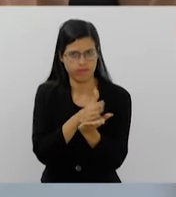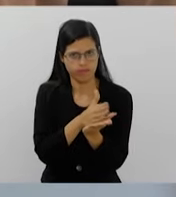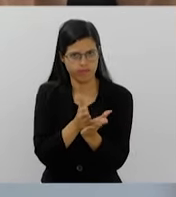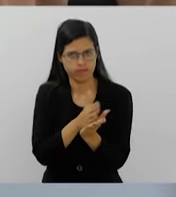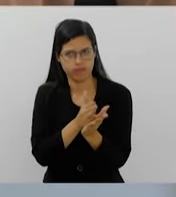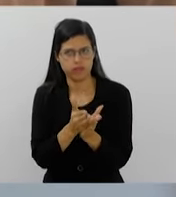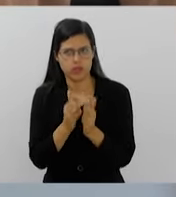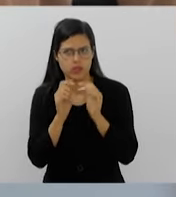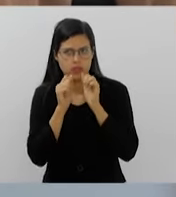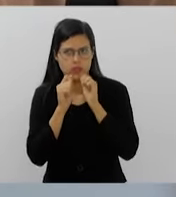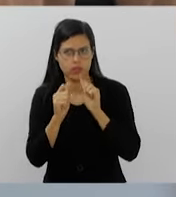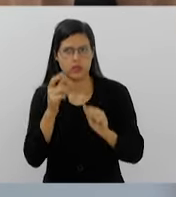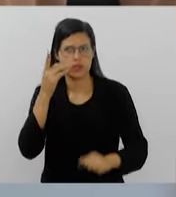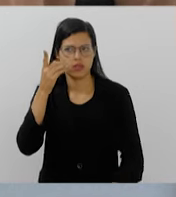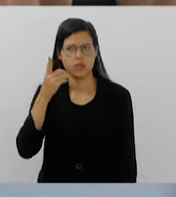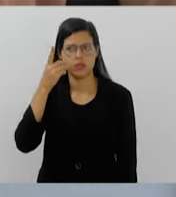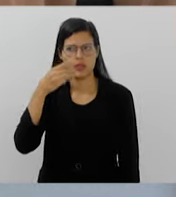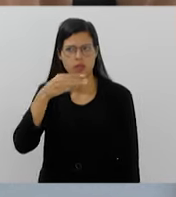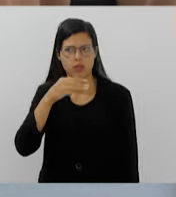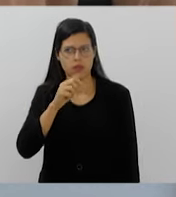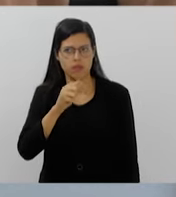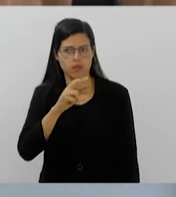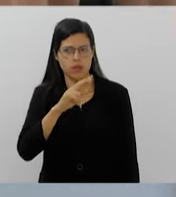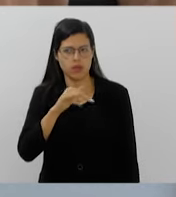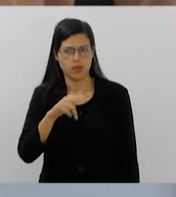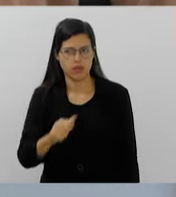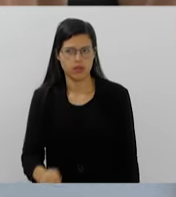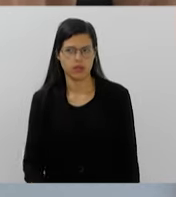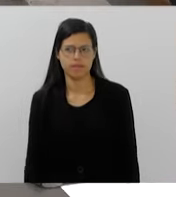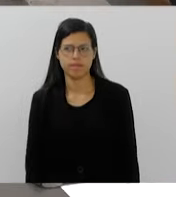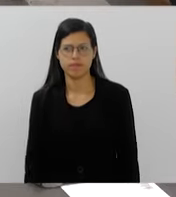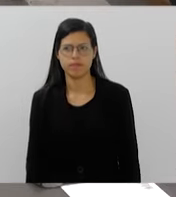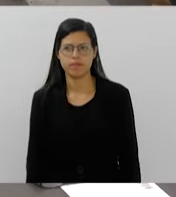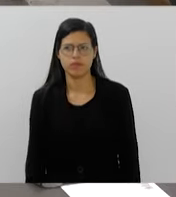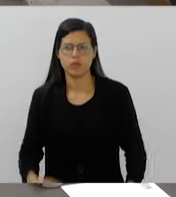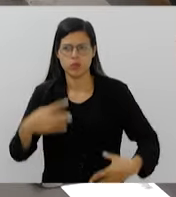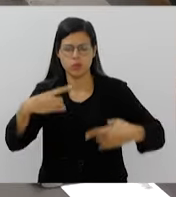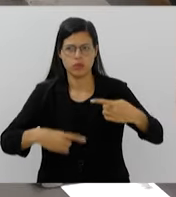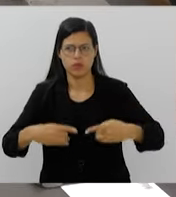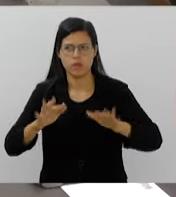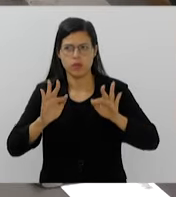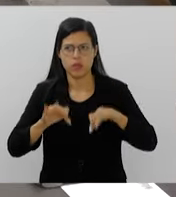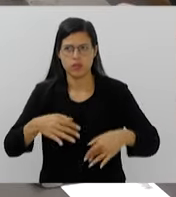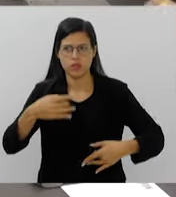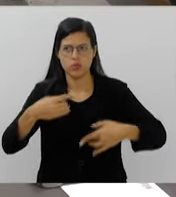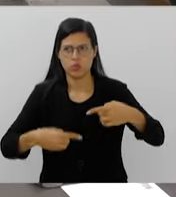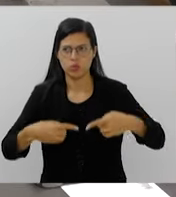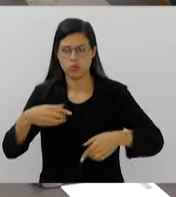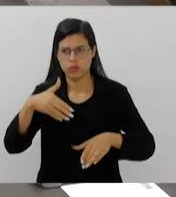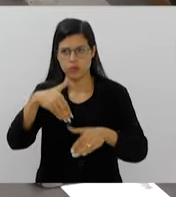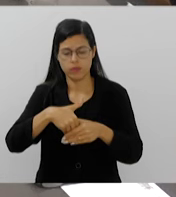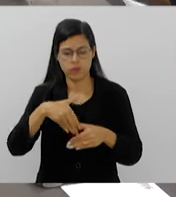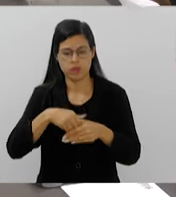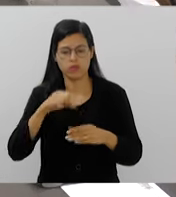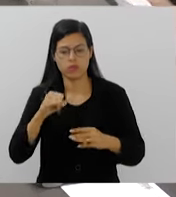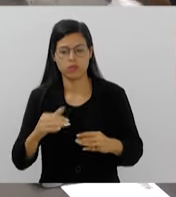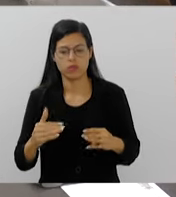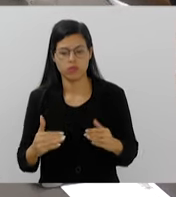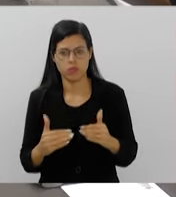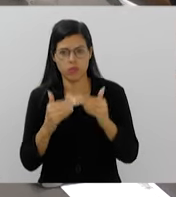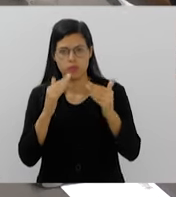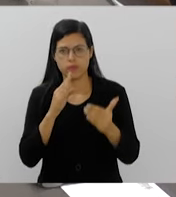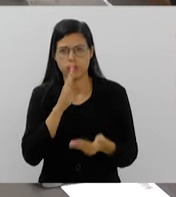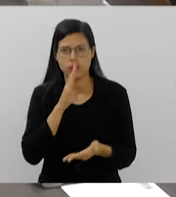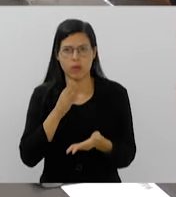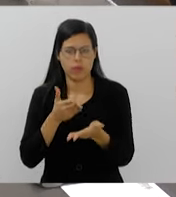Marina... Estabelecer o texto. Em discussão. Não havendo quem queira discutir, encerrada a discussão. Em votação, os senhores que aprovam permaneçam